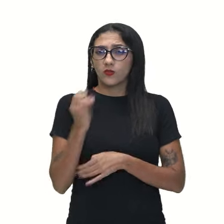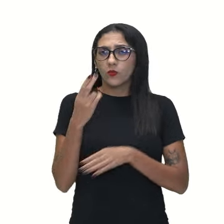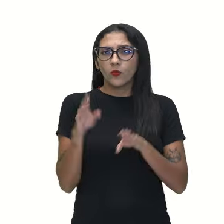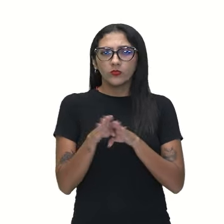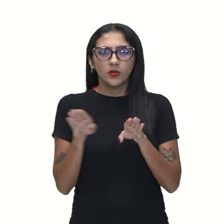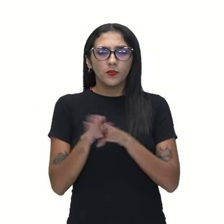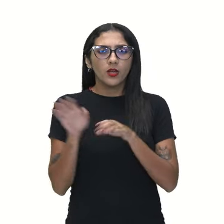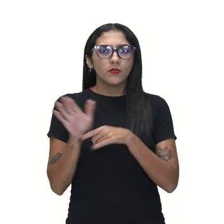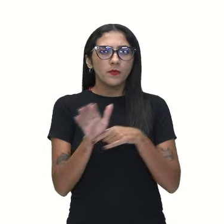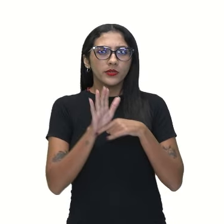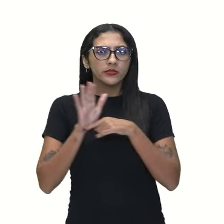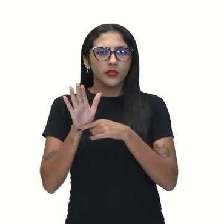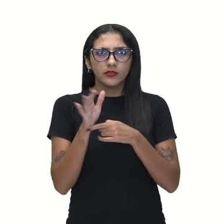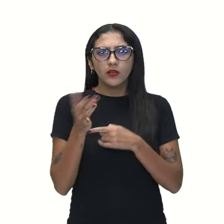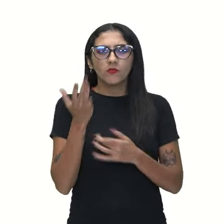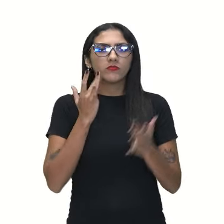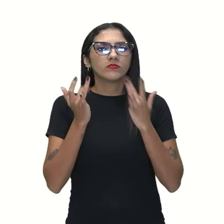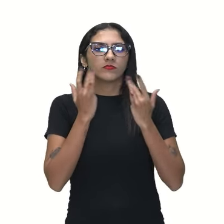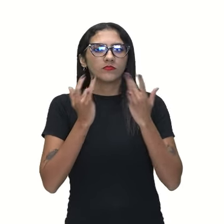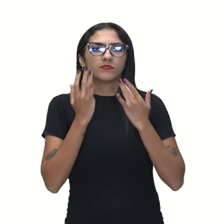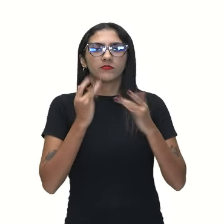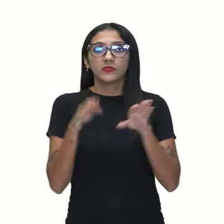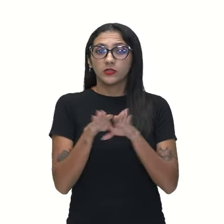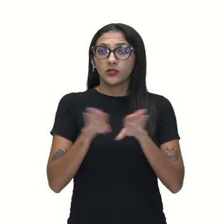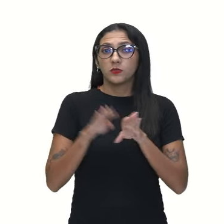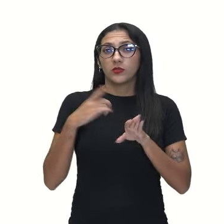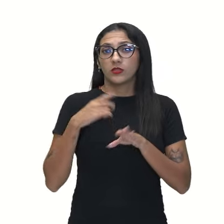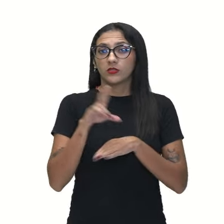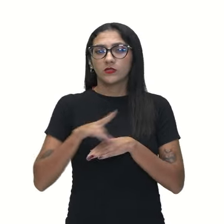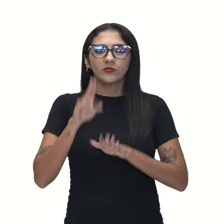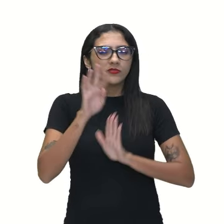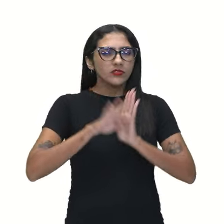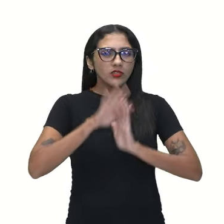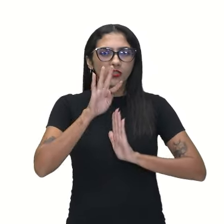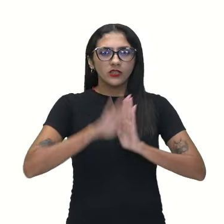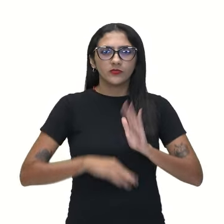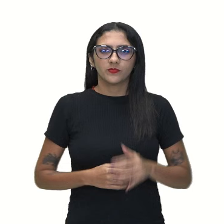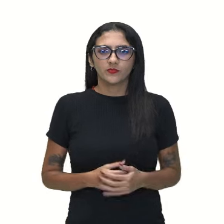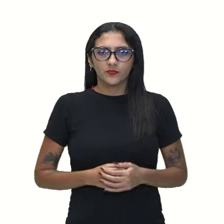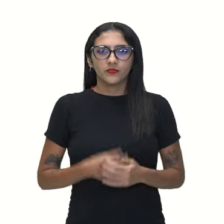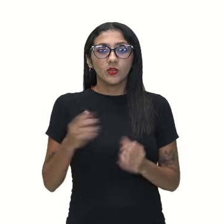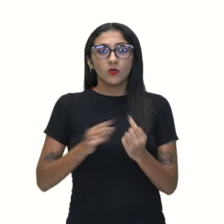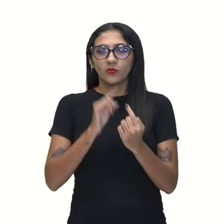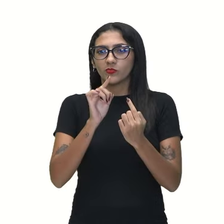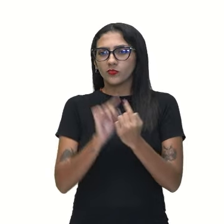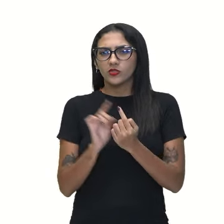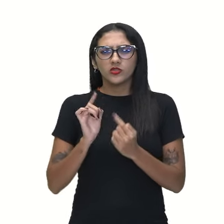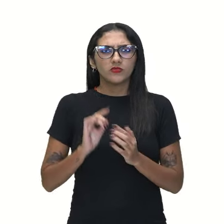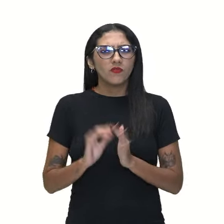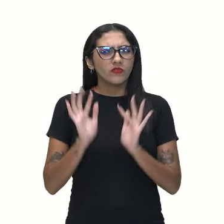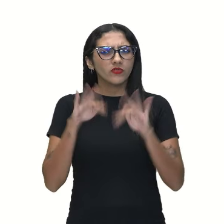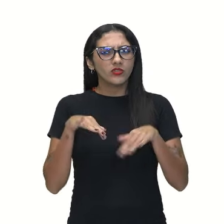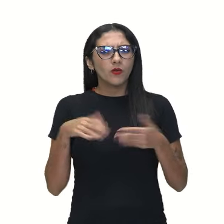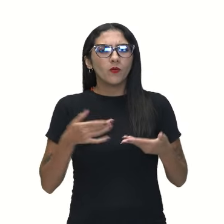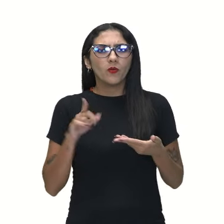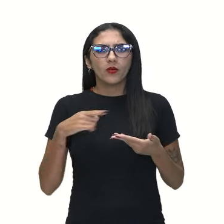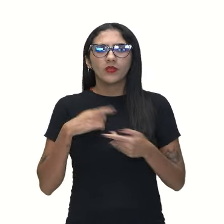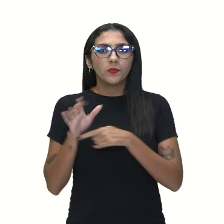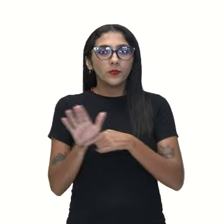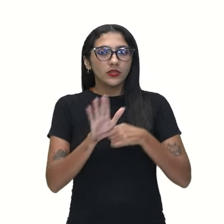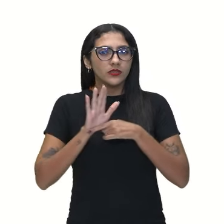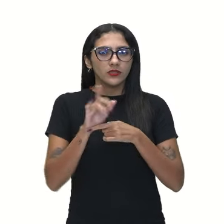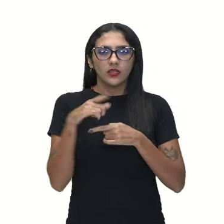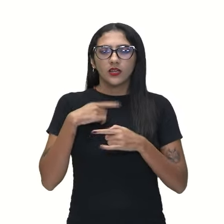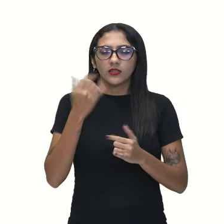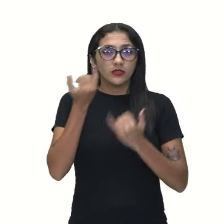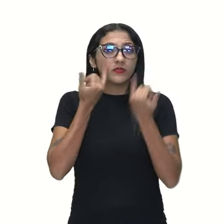qual eu vá assistir como esse meu texto-fonte. E o objetivo final é apresentar essas